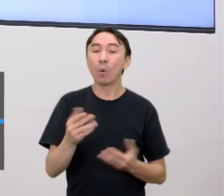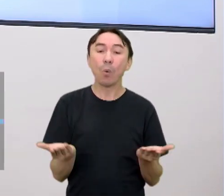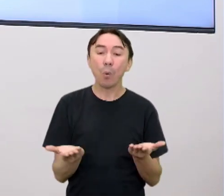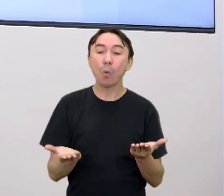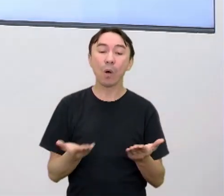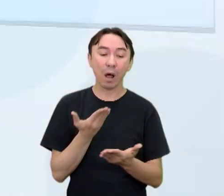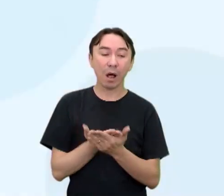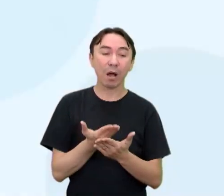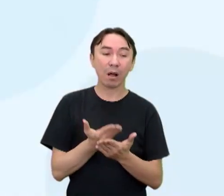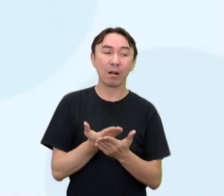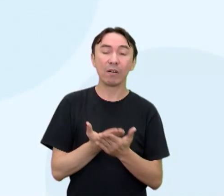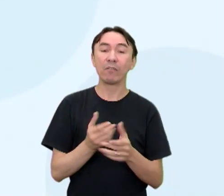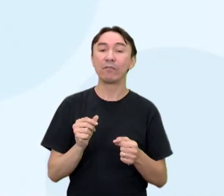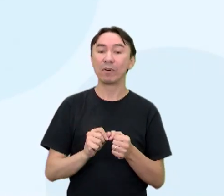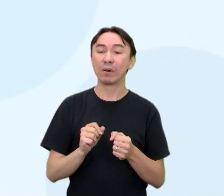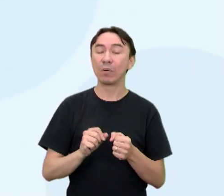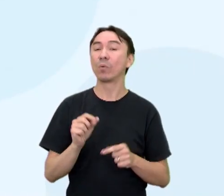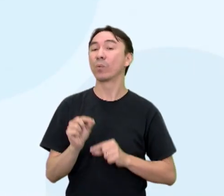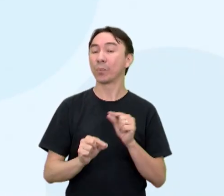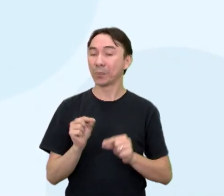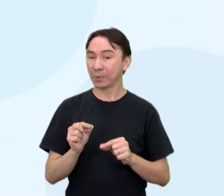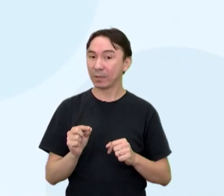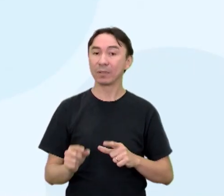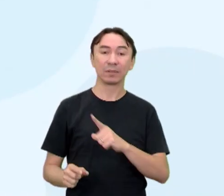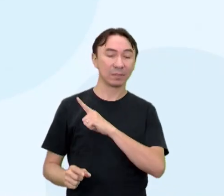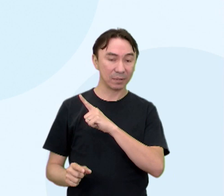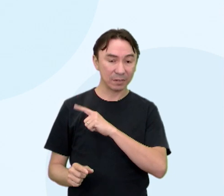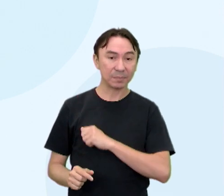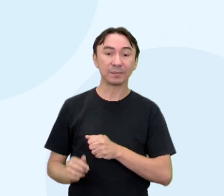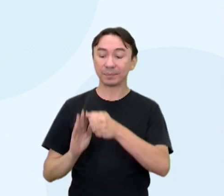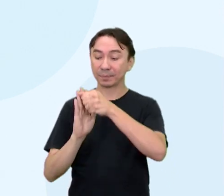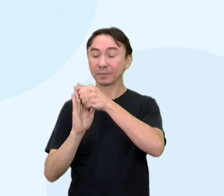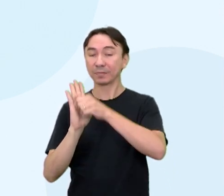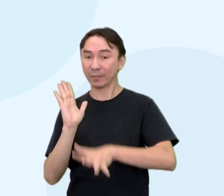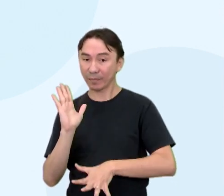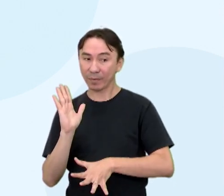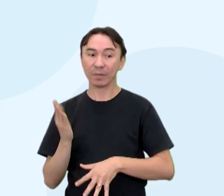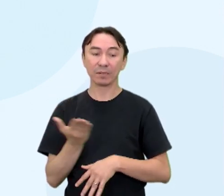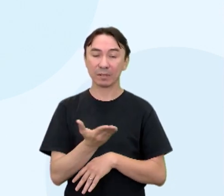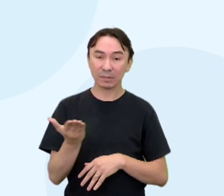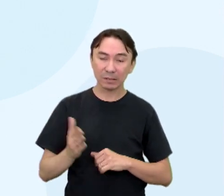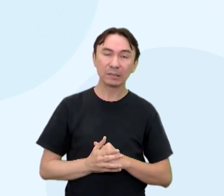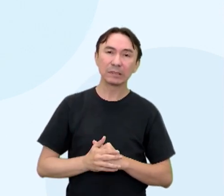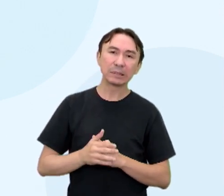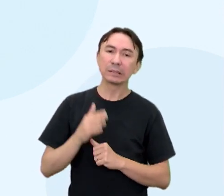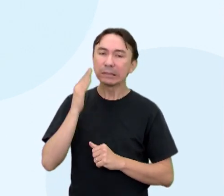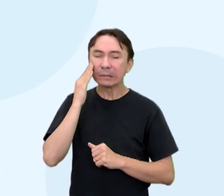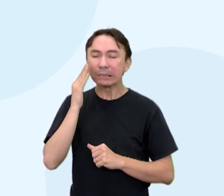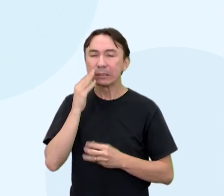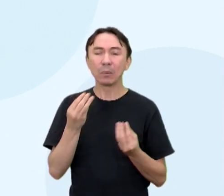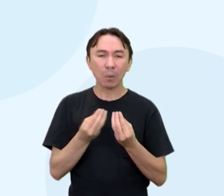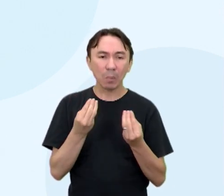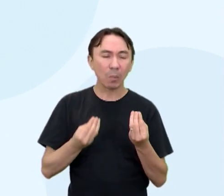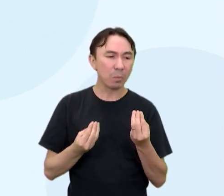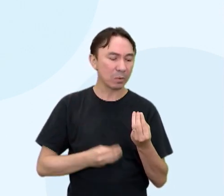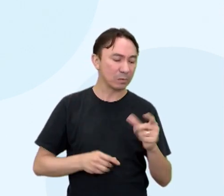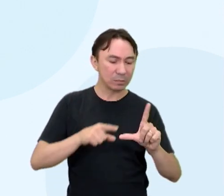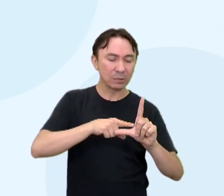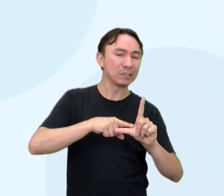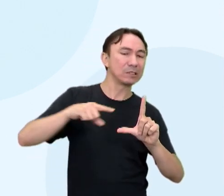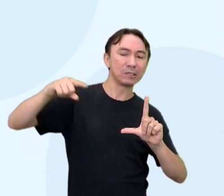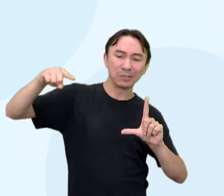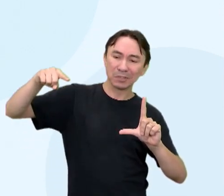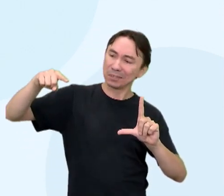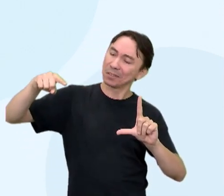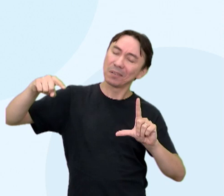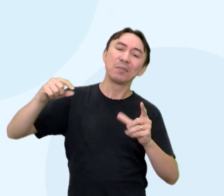Ale? Nós vamos propor uma atividade para que se entenda como são criados os índices. E mais que isso, né? Nós vamos